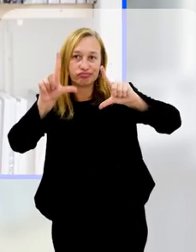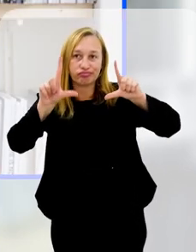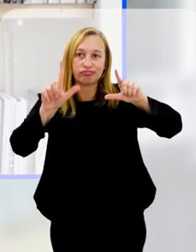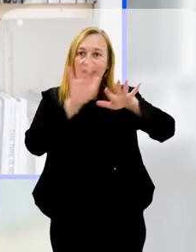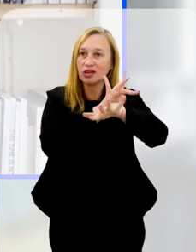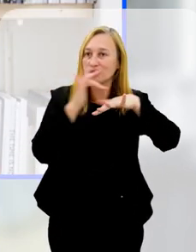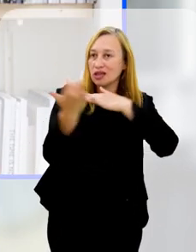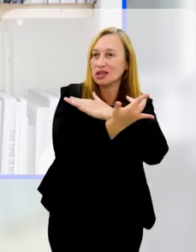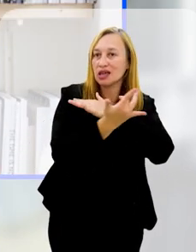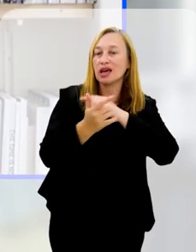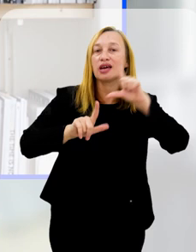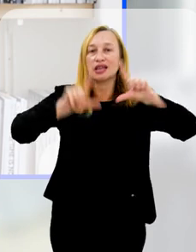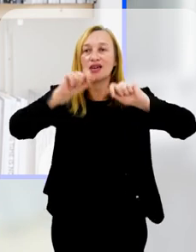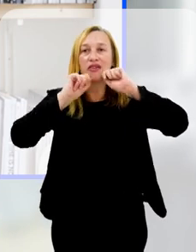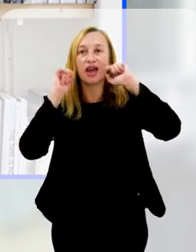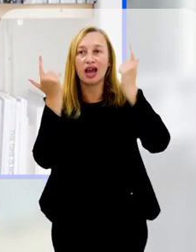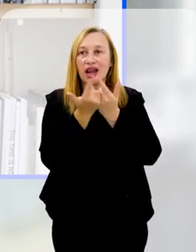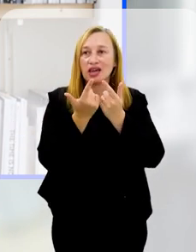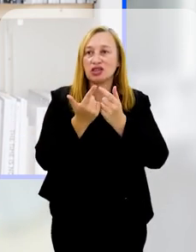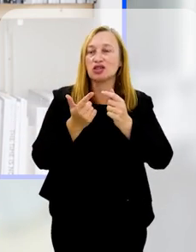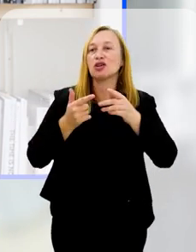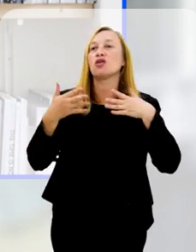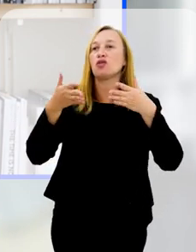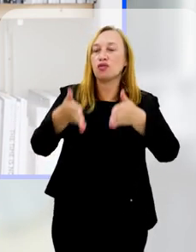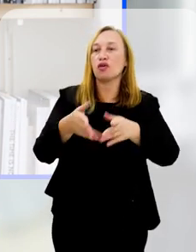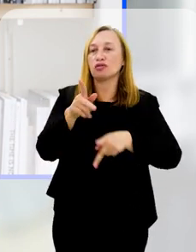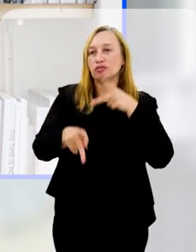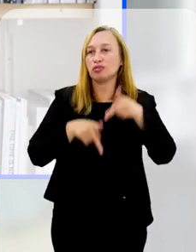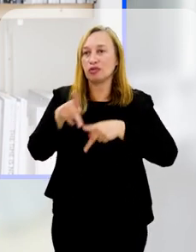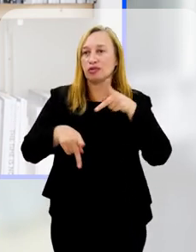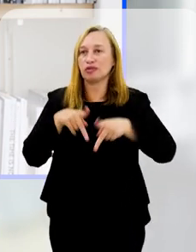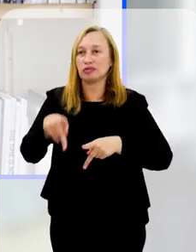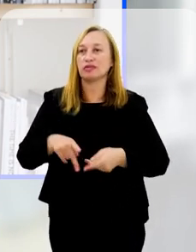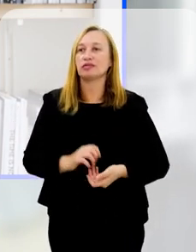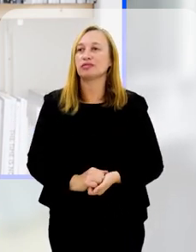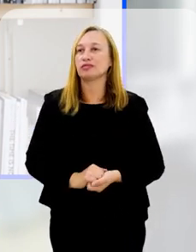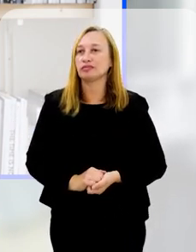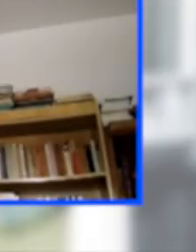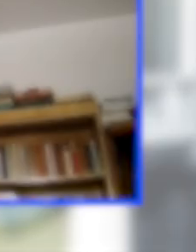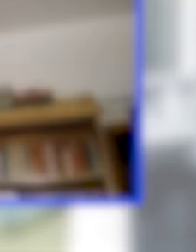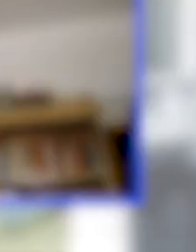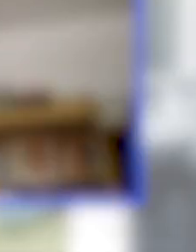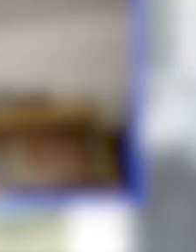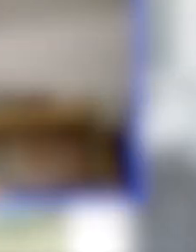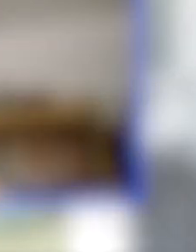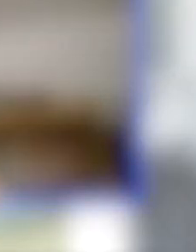pode acompanhar a nossa programação nas redes sociais. TV Alerj, o canal do povo.